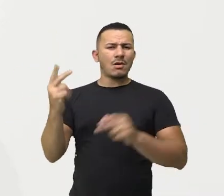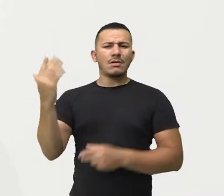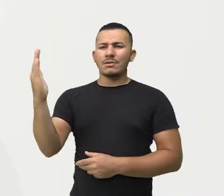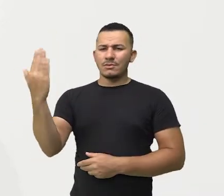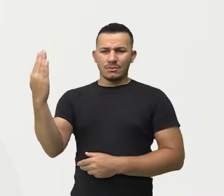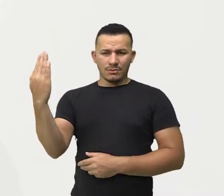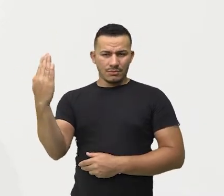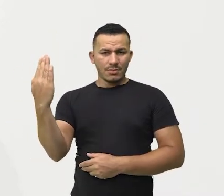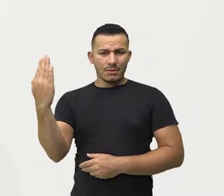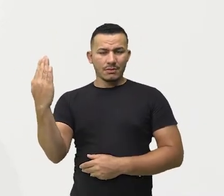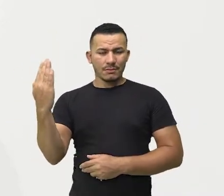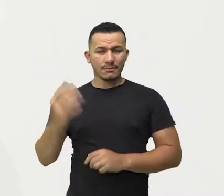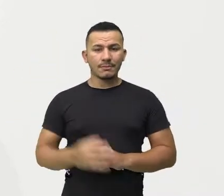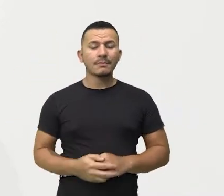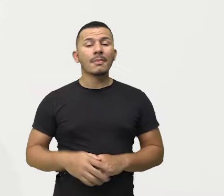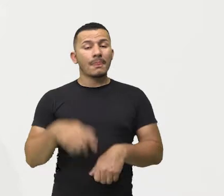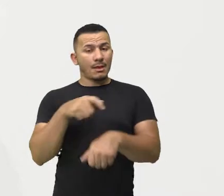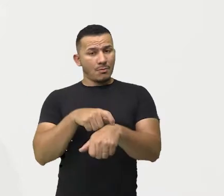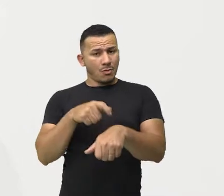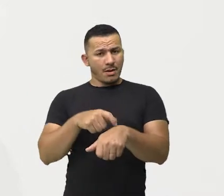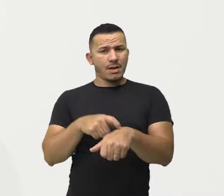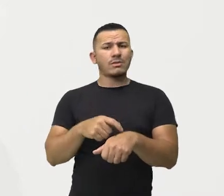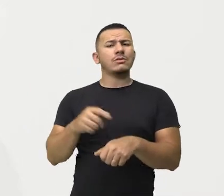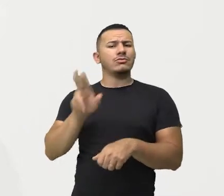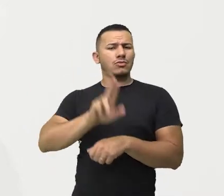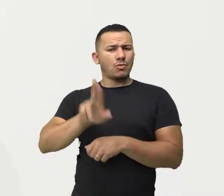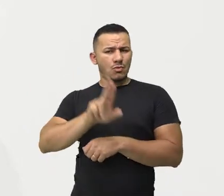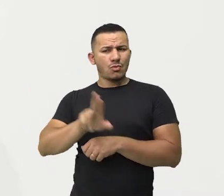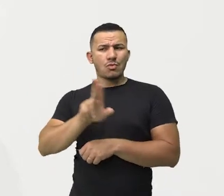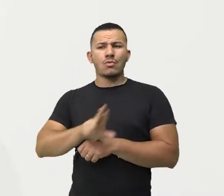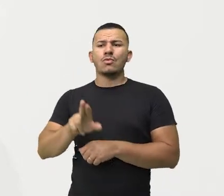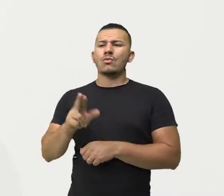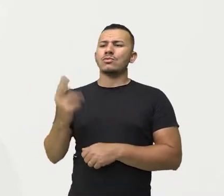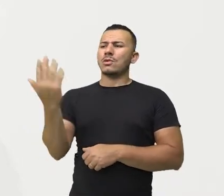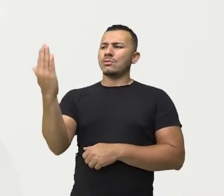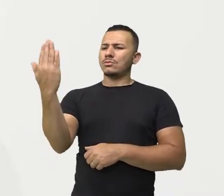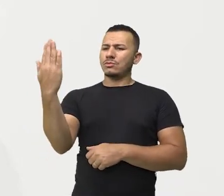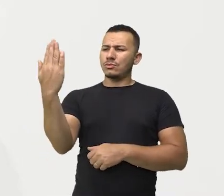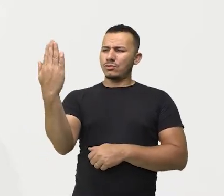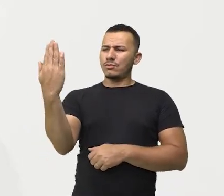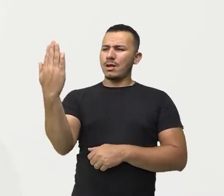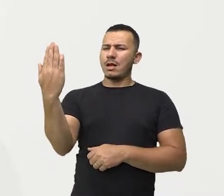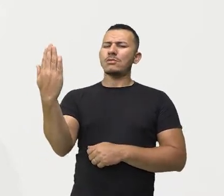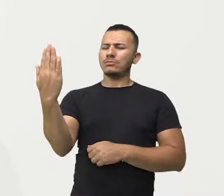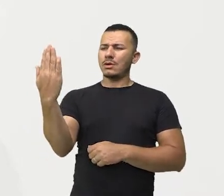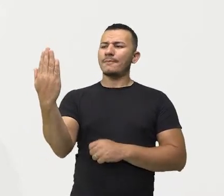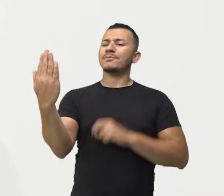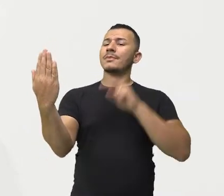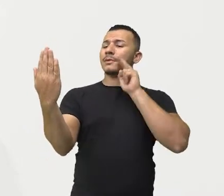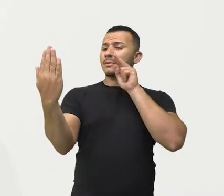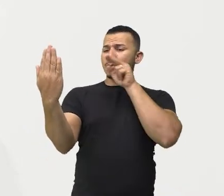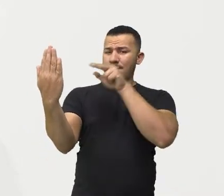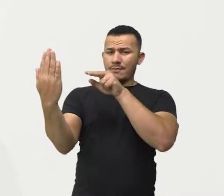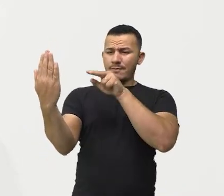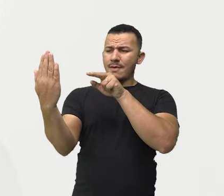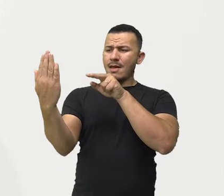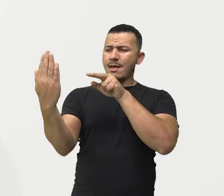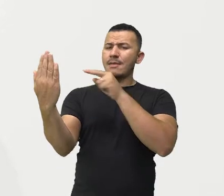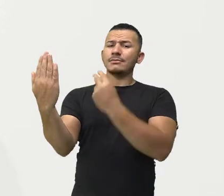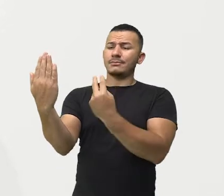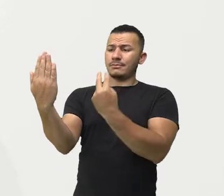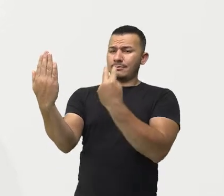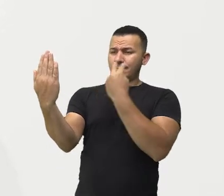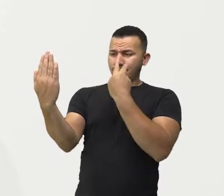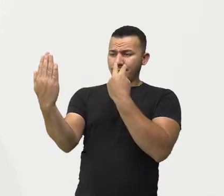nós estamos em um espelho? Quando nós estamos em um espelho, nós olhamos através do